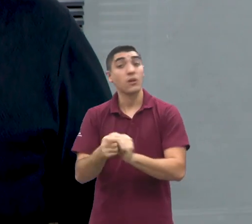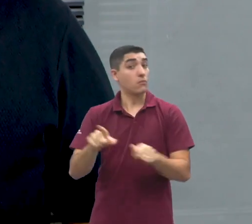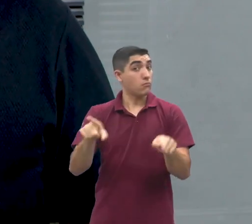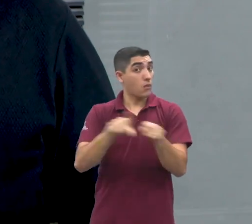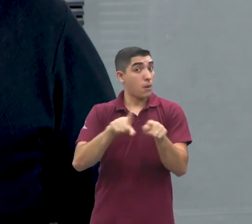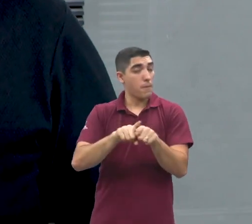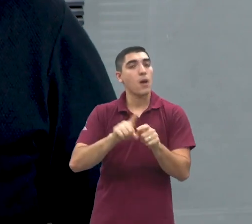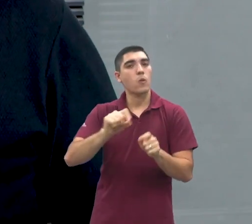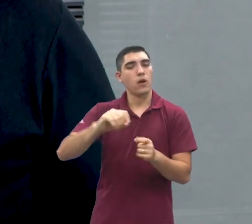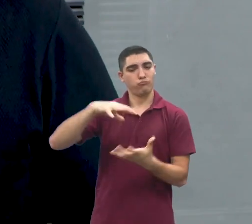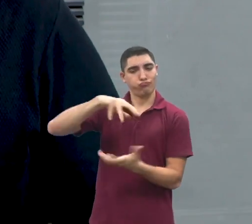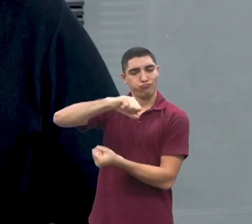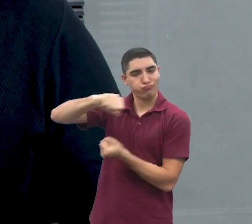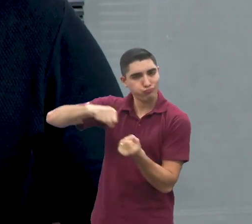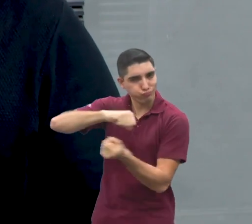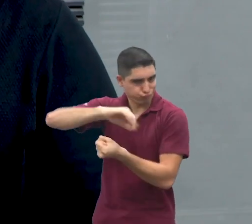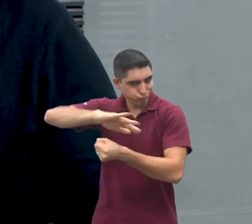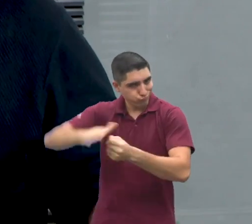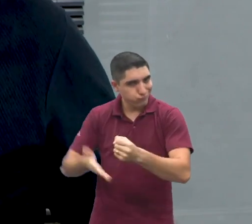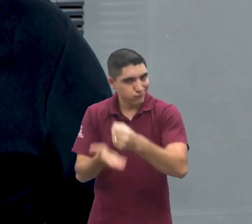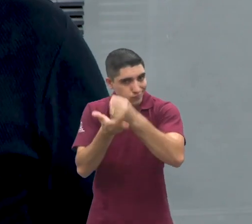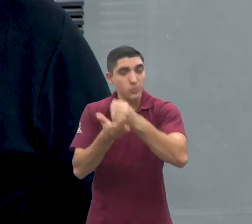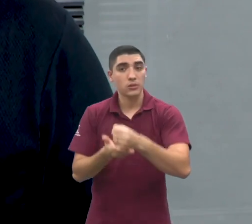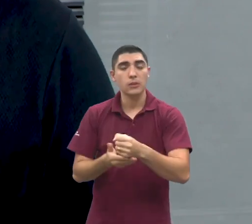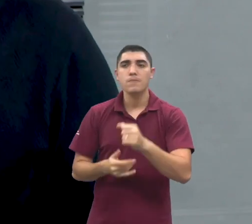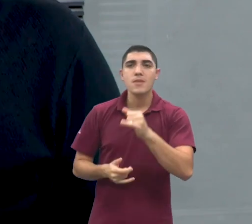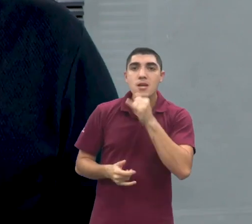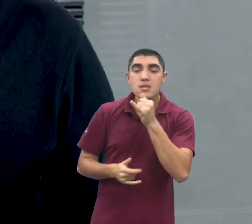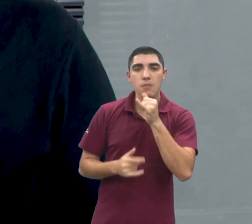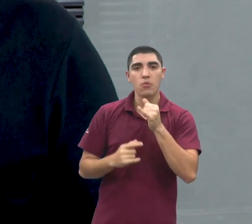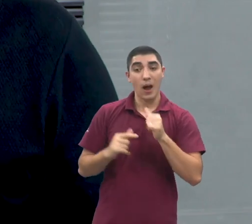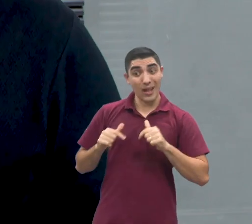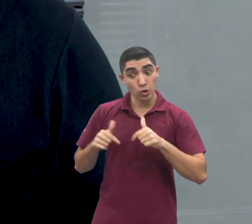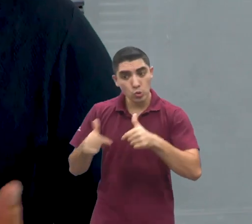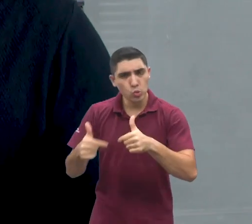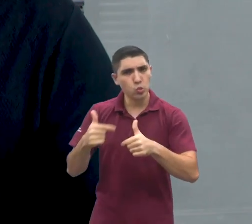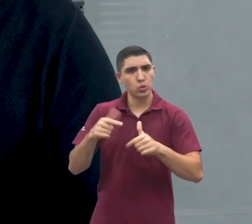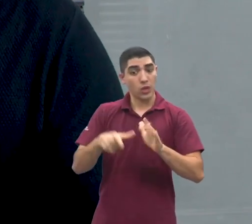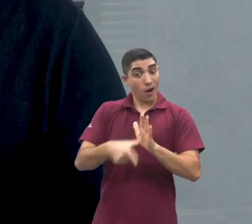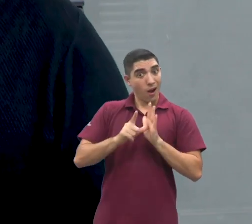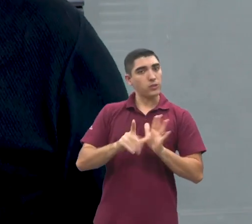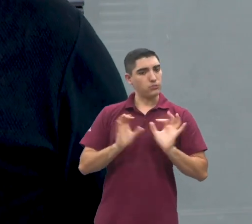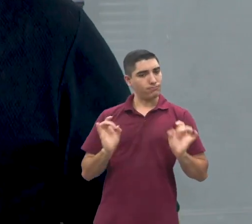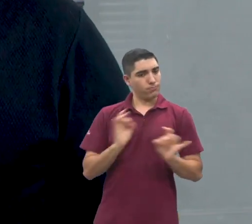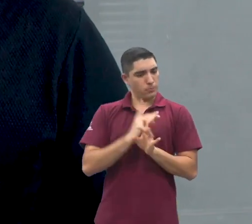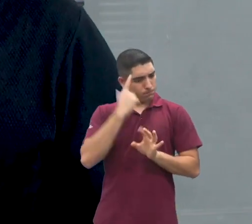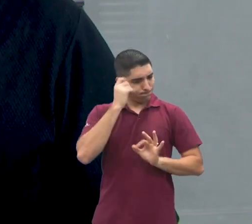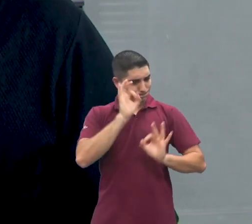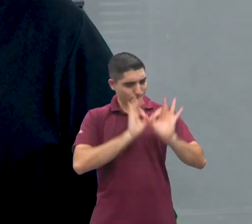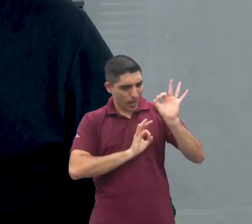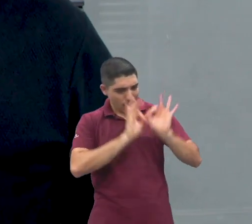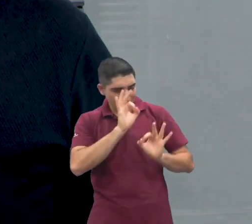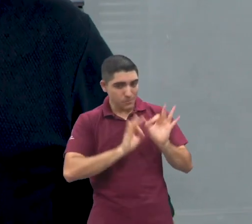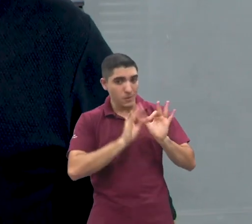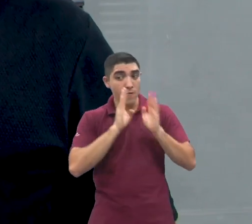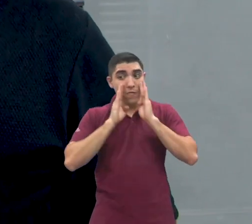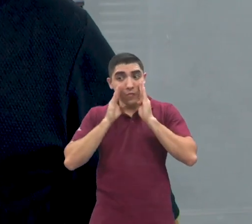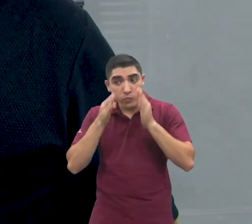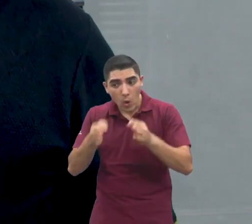porque todo o arcabouço de ações, planos de ações e políticas públicas, elas têm que